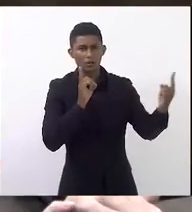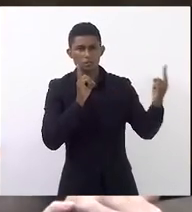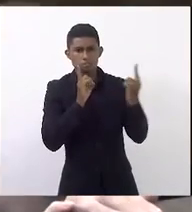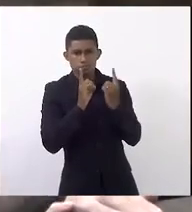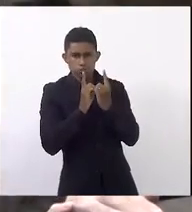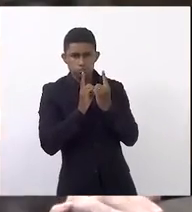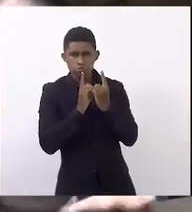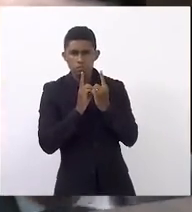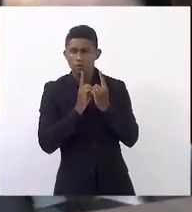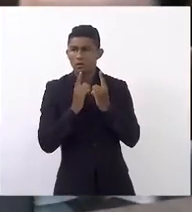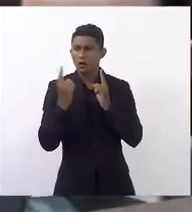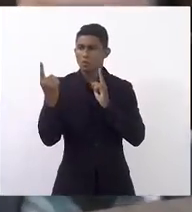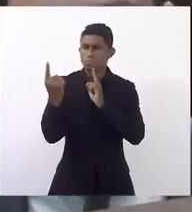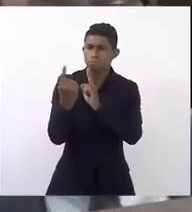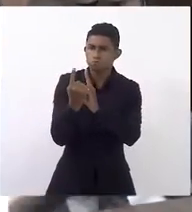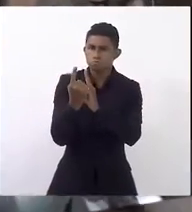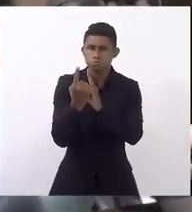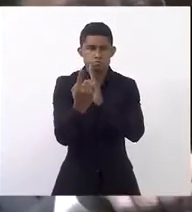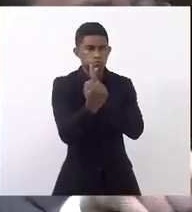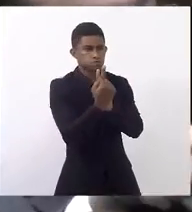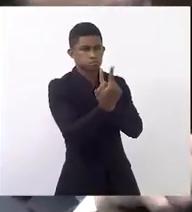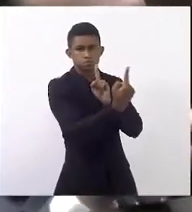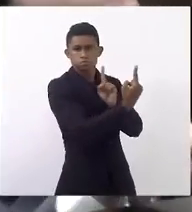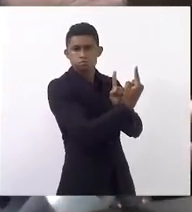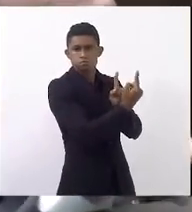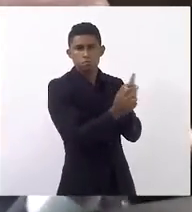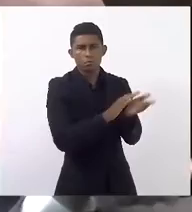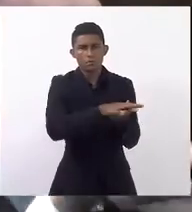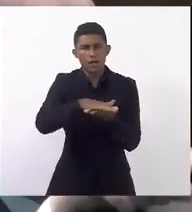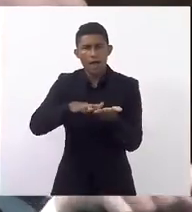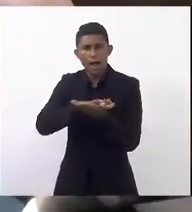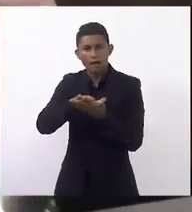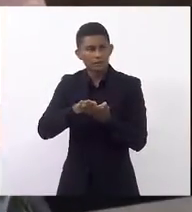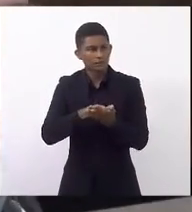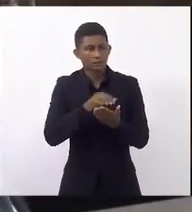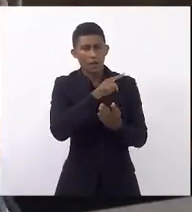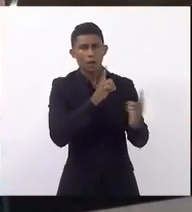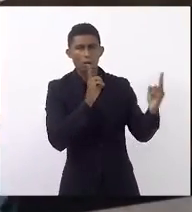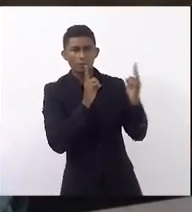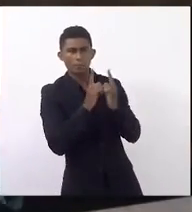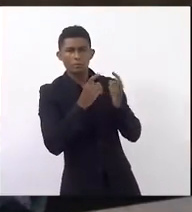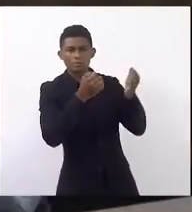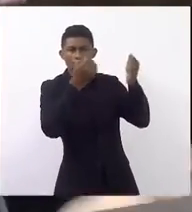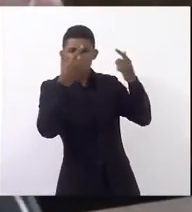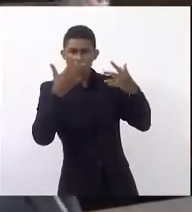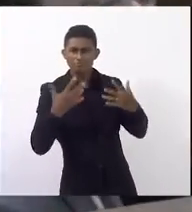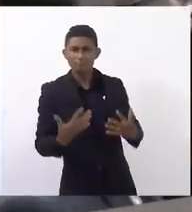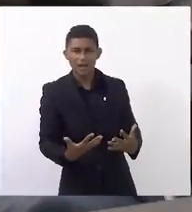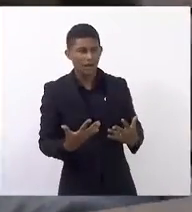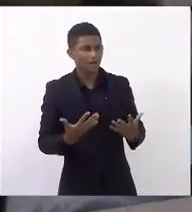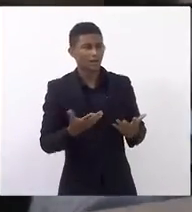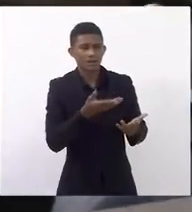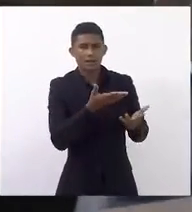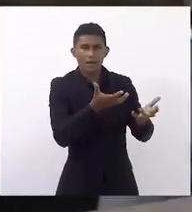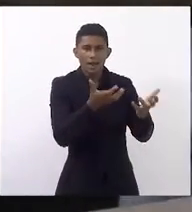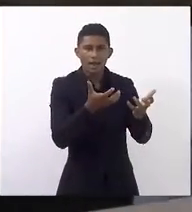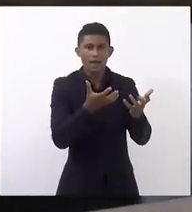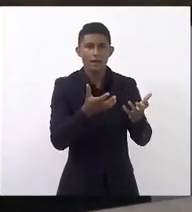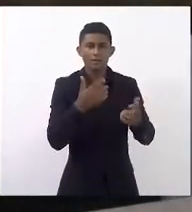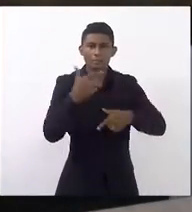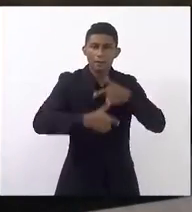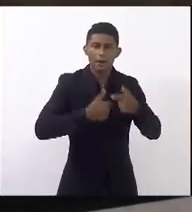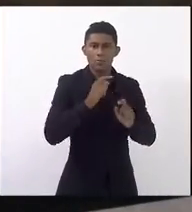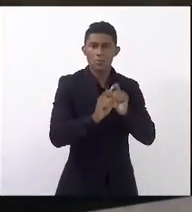se apresentar, dizer o que pretende fazer, apresentar pessoalmente o seu currículo, pedir o apoio